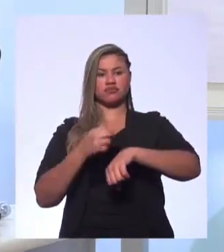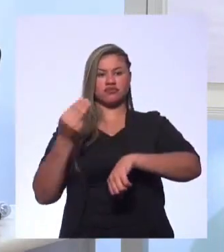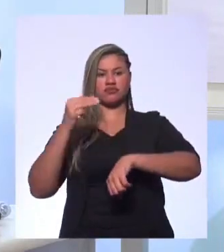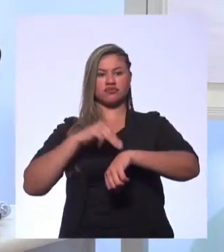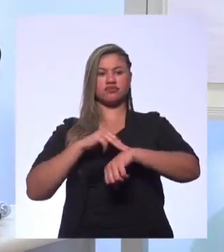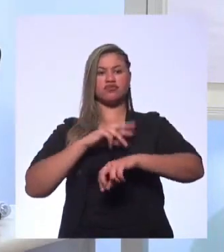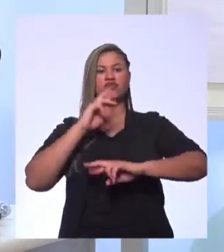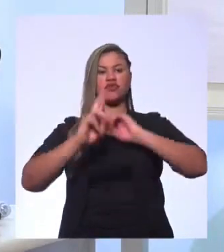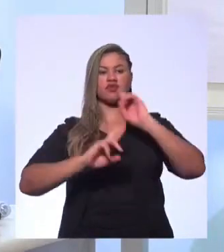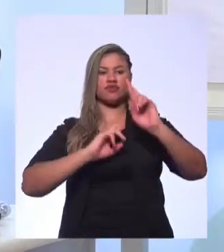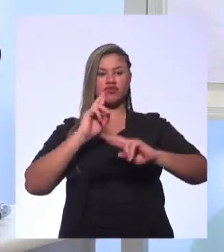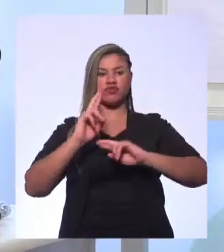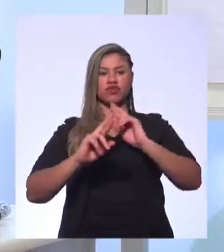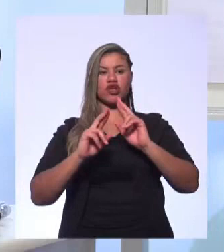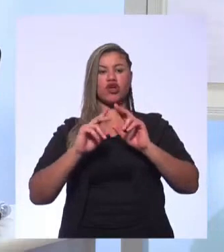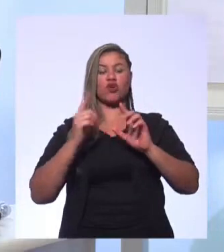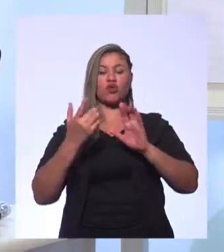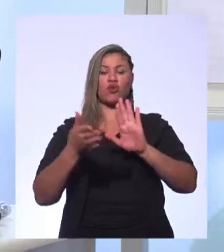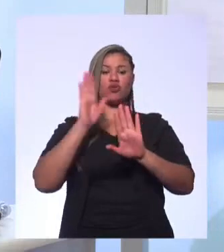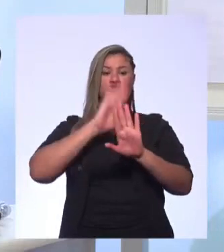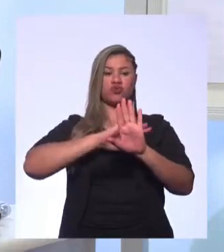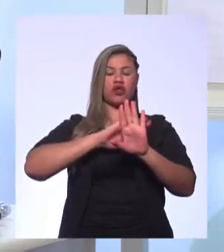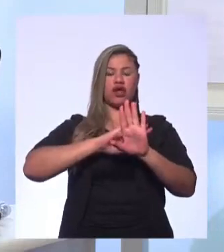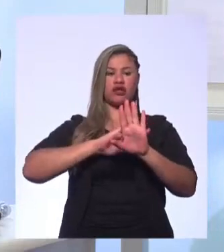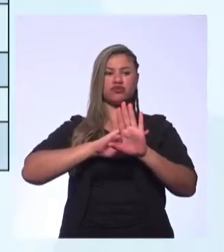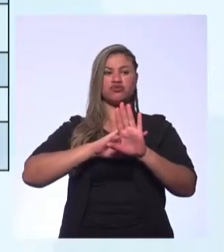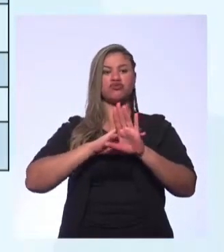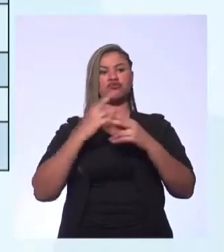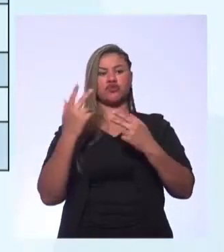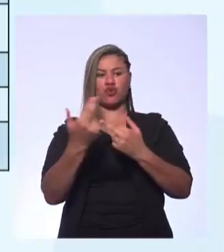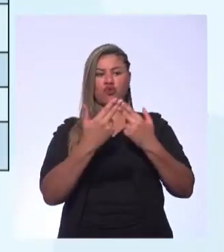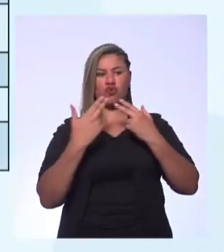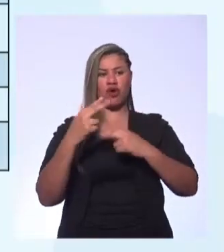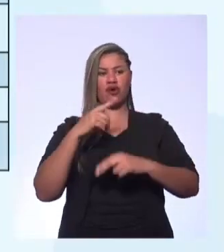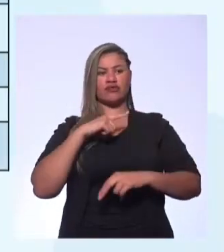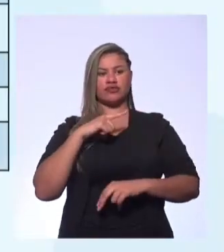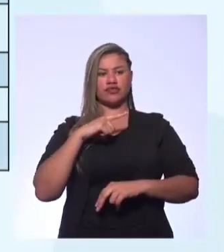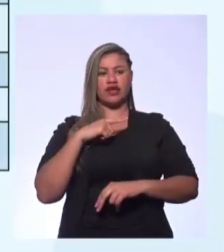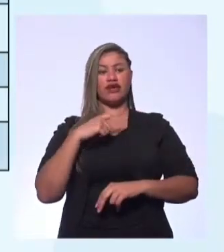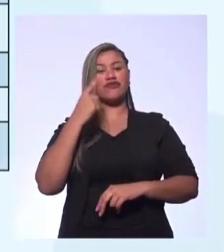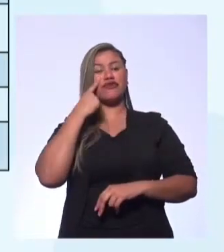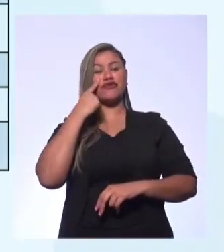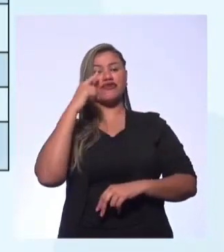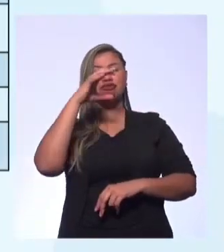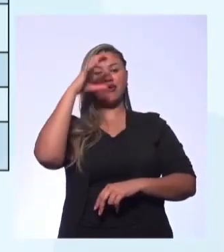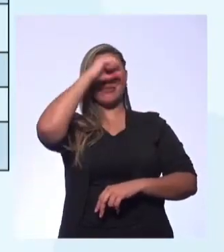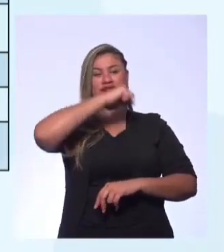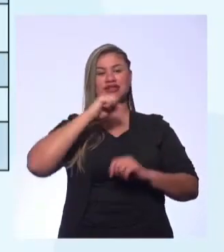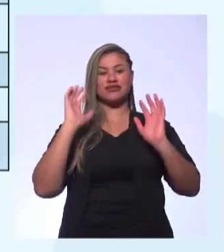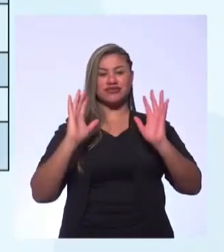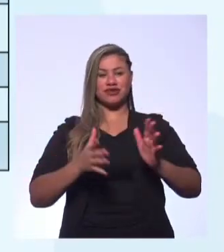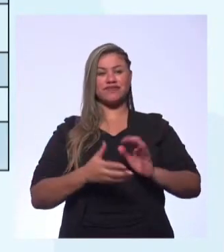minutinhos para vocês responderem o lado B do sistema, que é o mesmo esquema, beleza? Vamos ver se vocês conseguem pegar agora a ideia. Vamos lá?